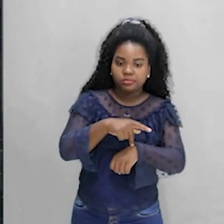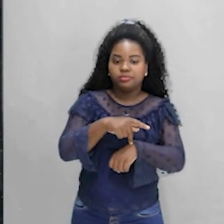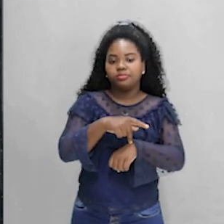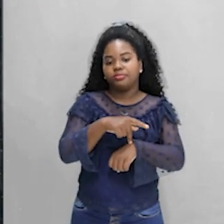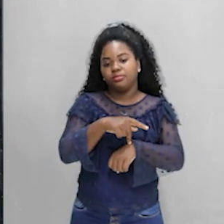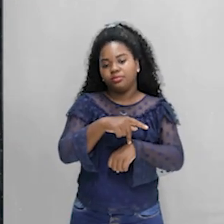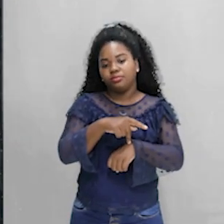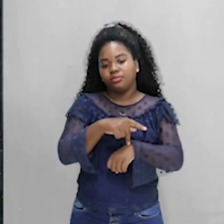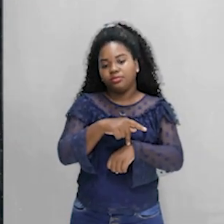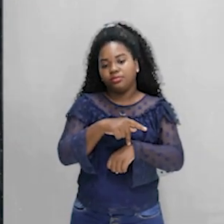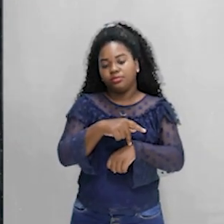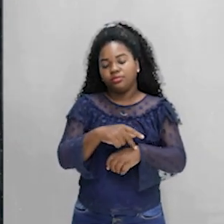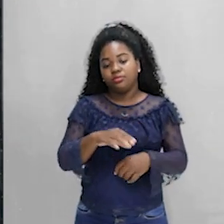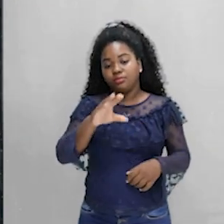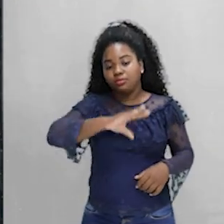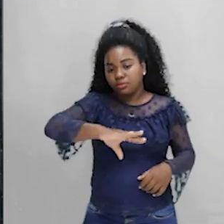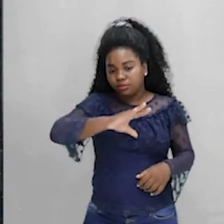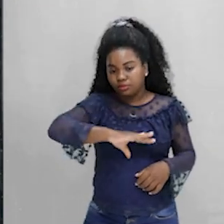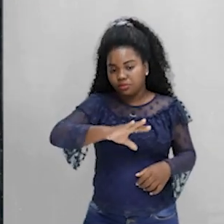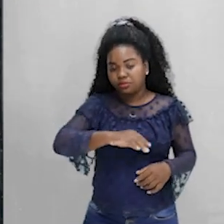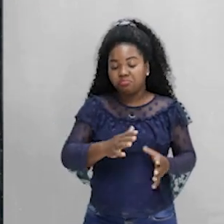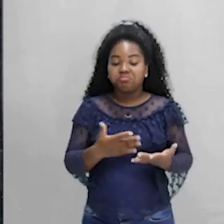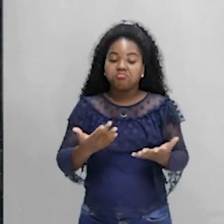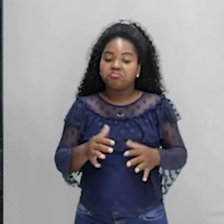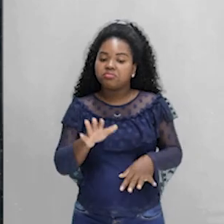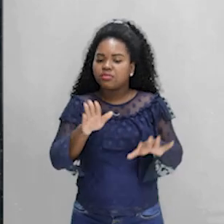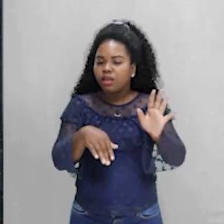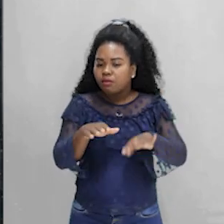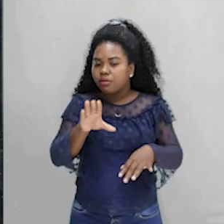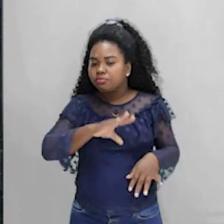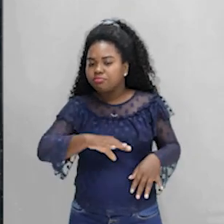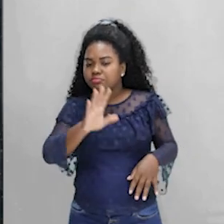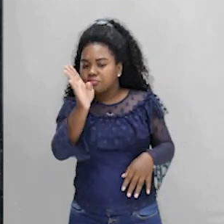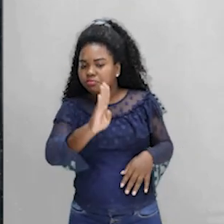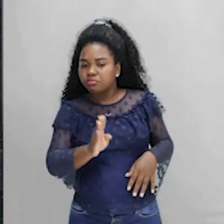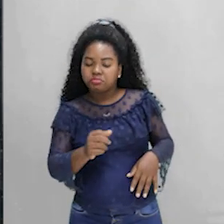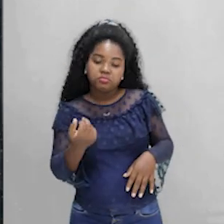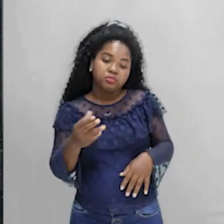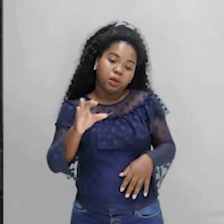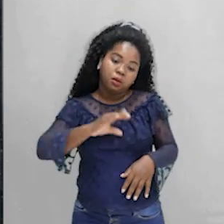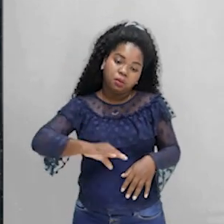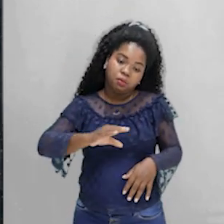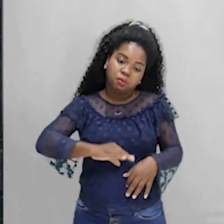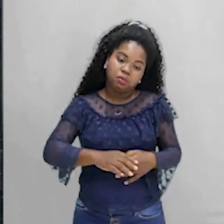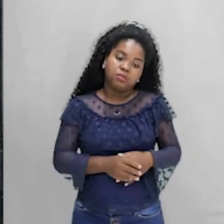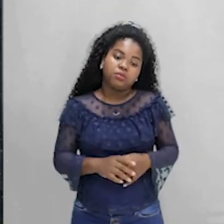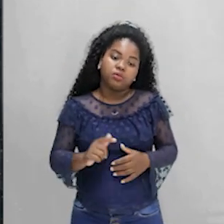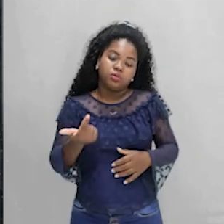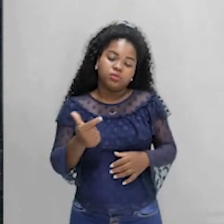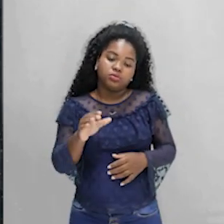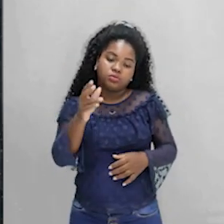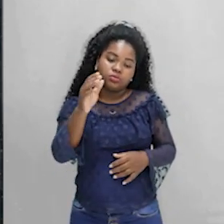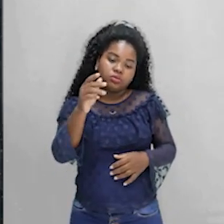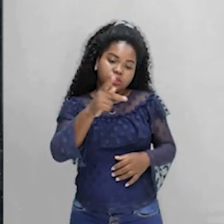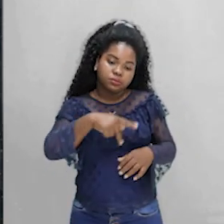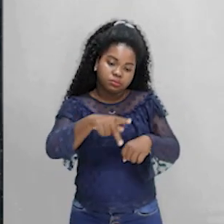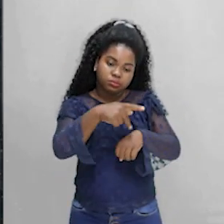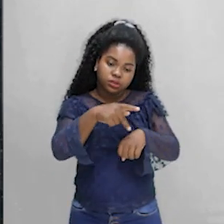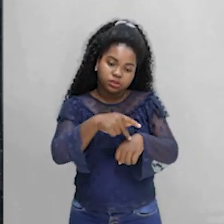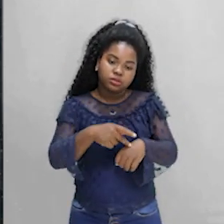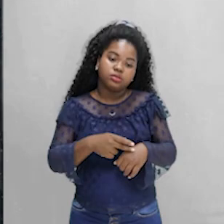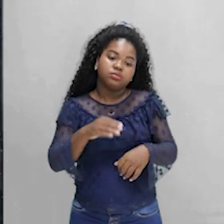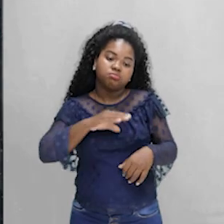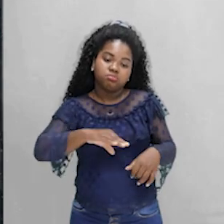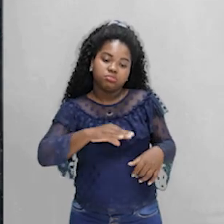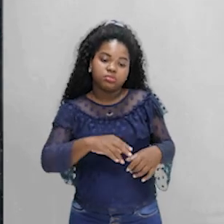falei português, talvez Brasil, Portugal, mas também nós sabemos que há outros países que falam a língua portuguesa, tá?